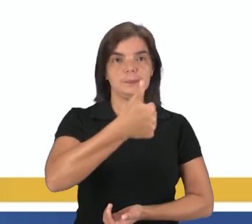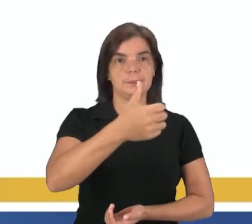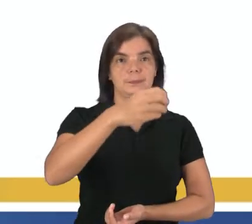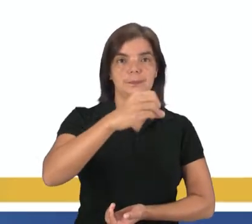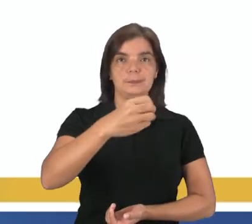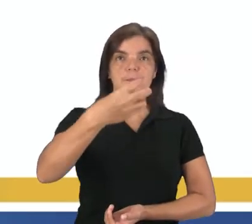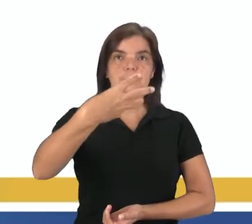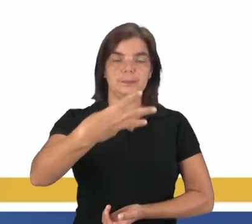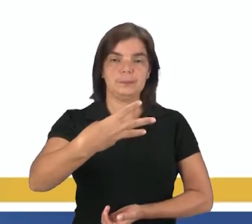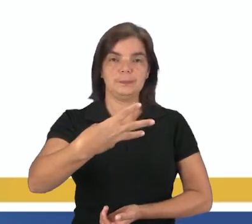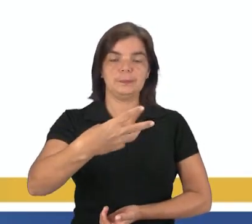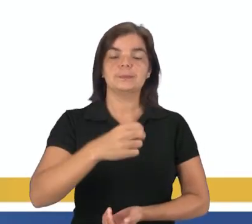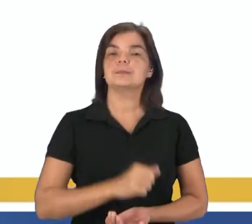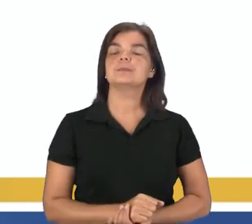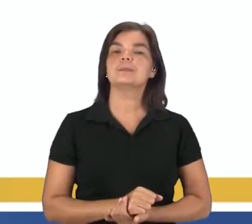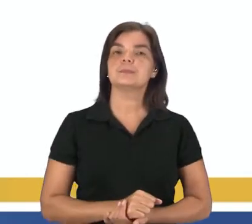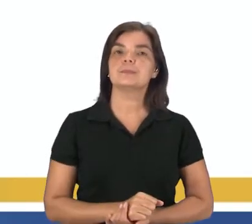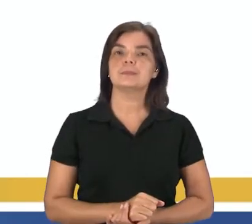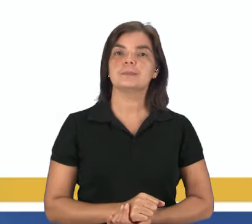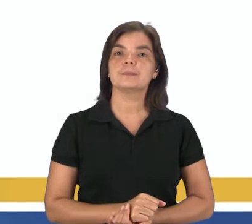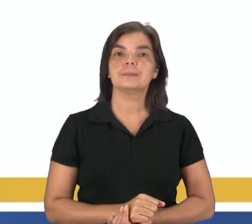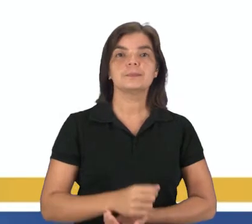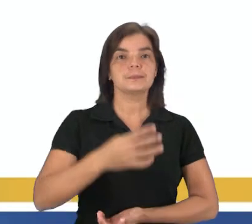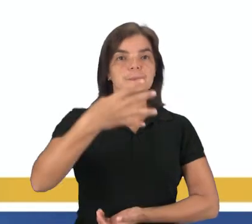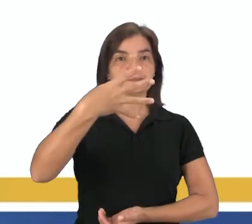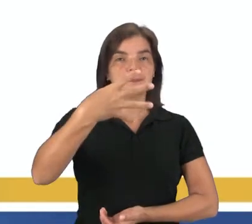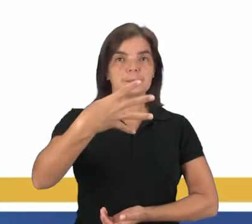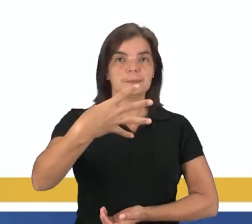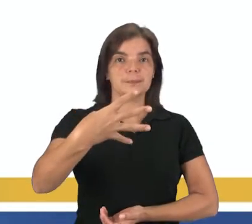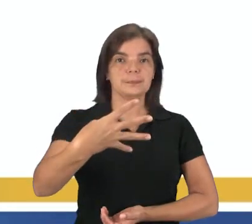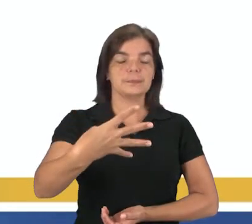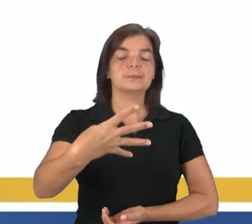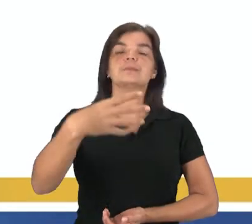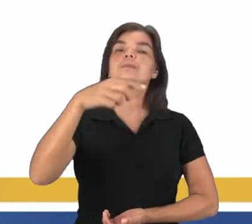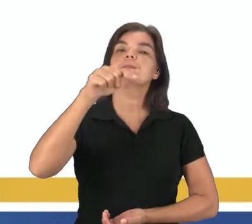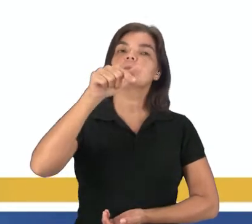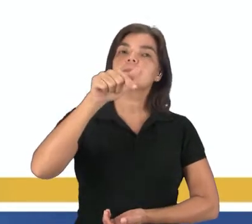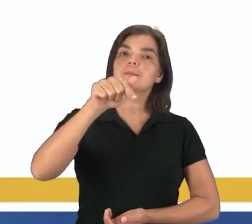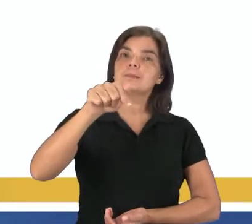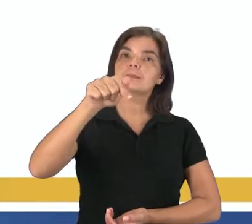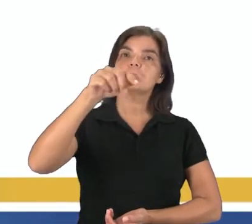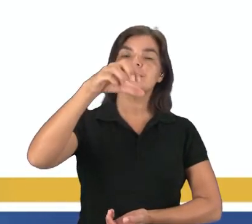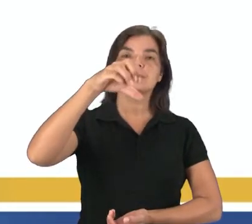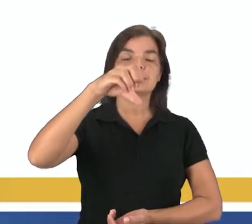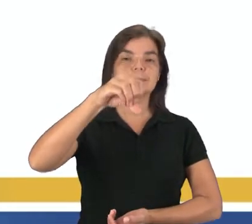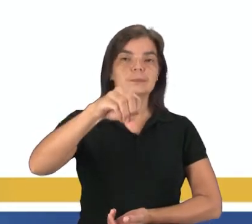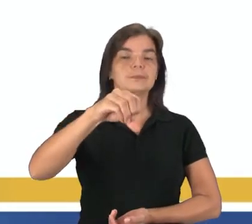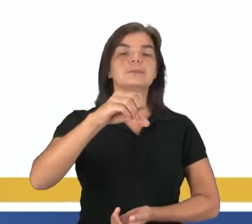103 na nossa telinha, 103